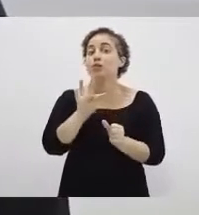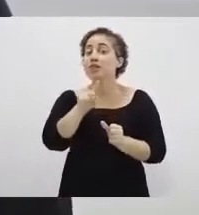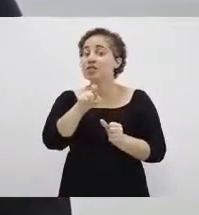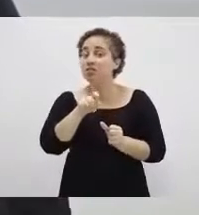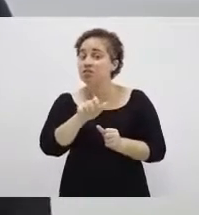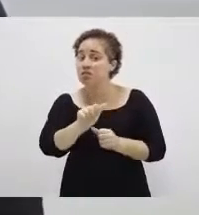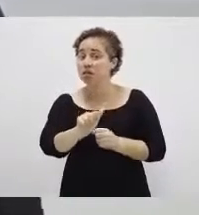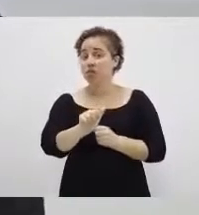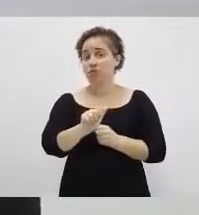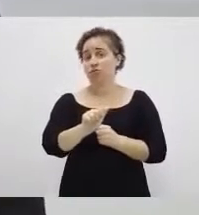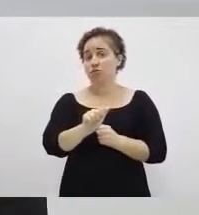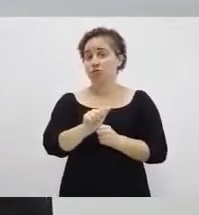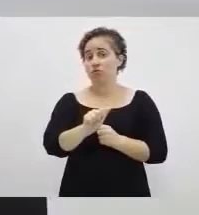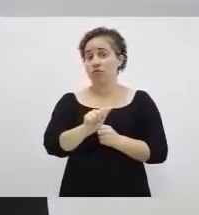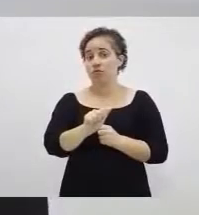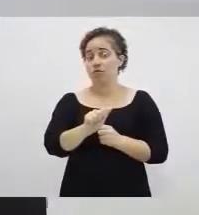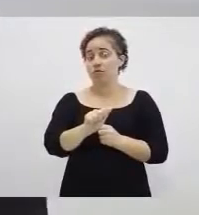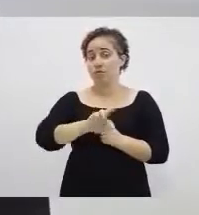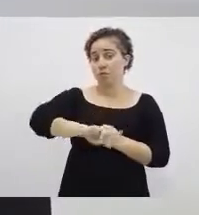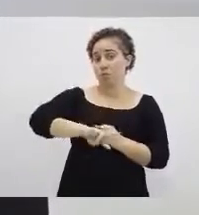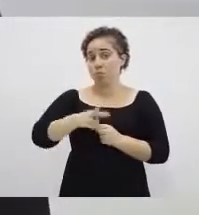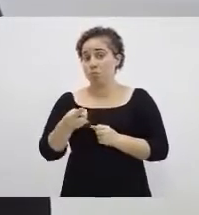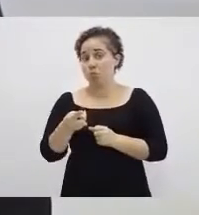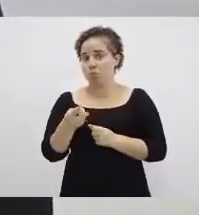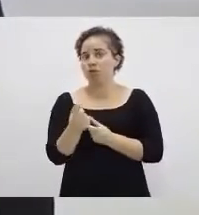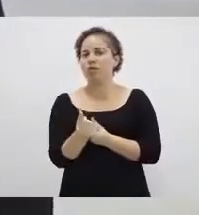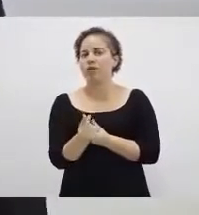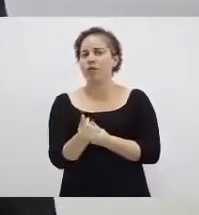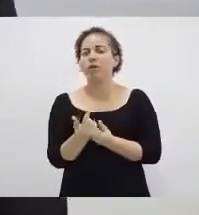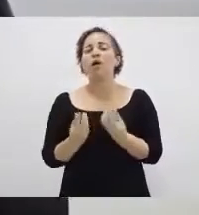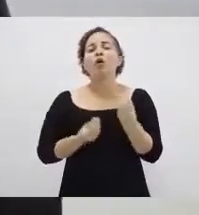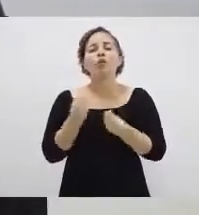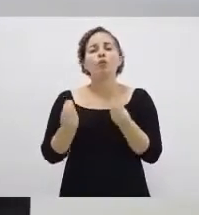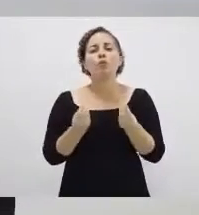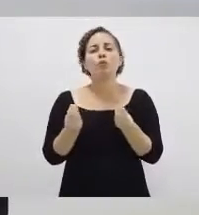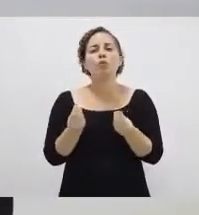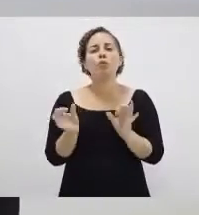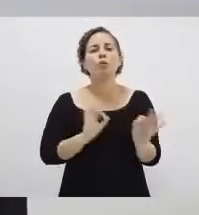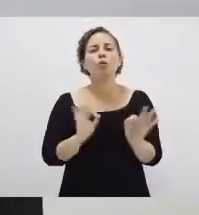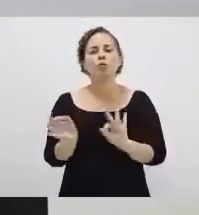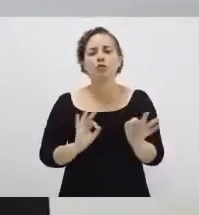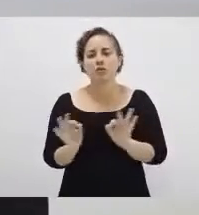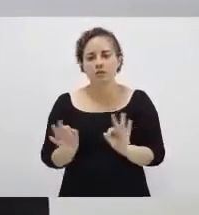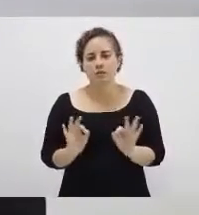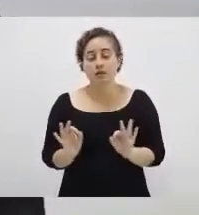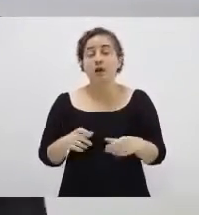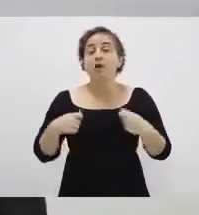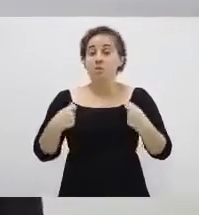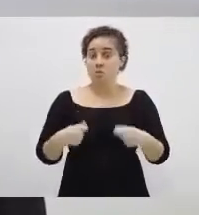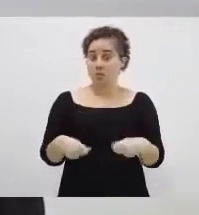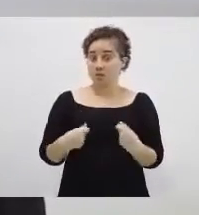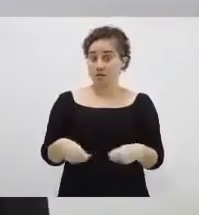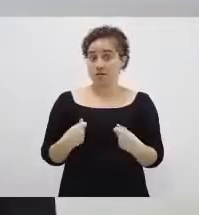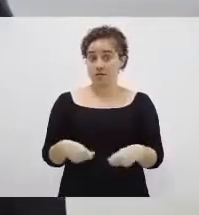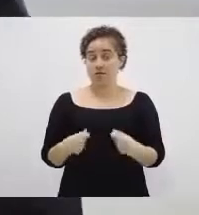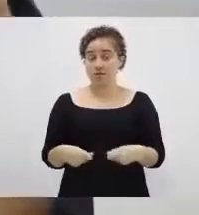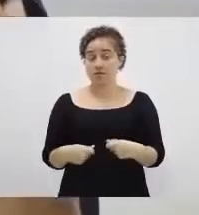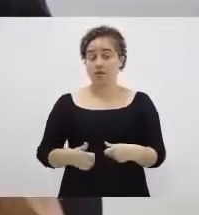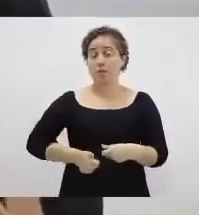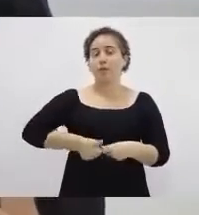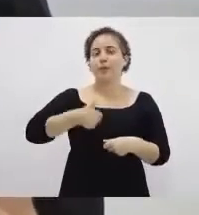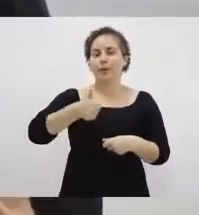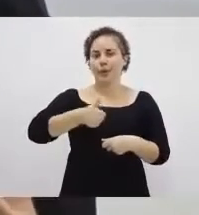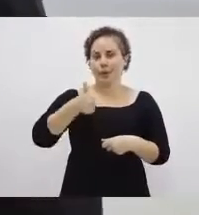câmbio. Mas como é que essa taxa de câmbio ela fica fixa? Uma vez que ela é determinada pela interação